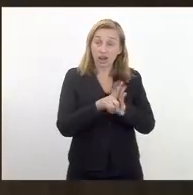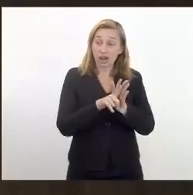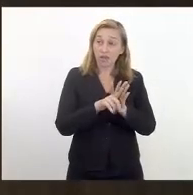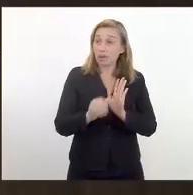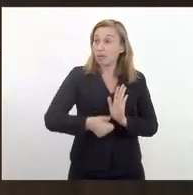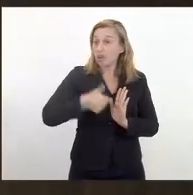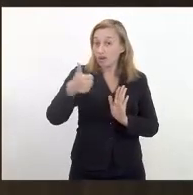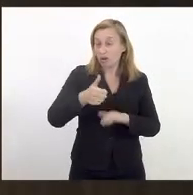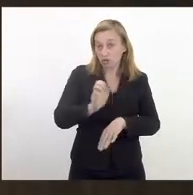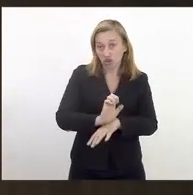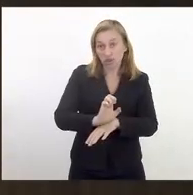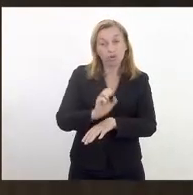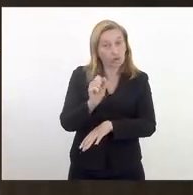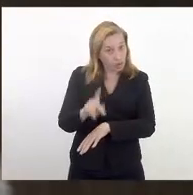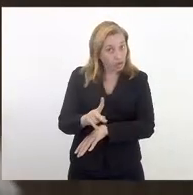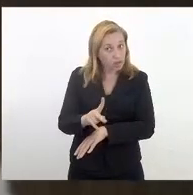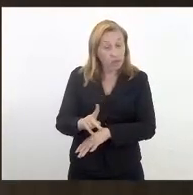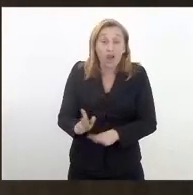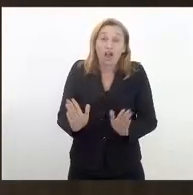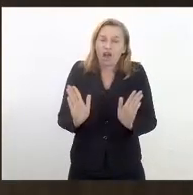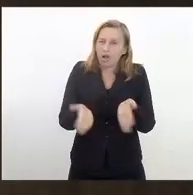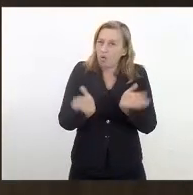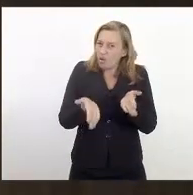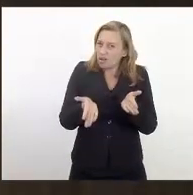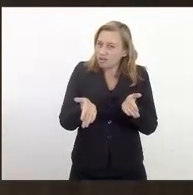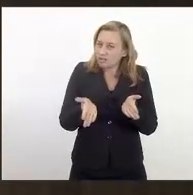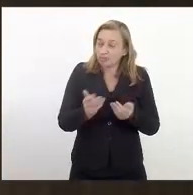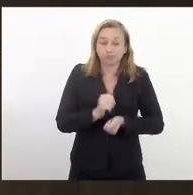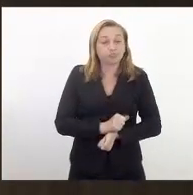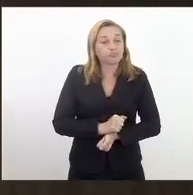arrecadação do Estado e agora